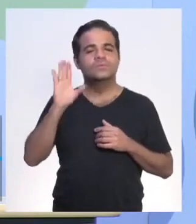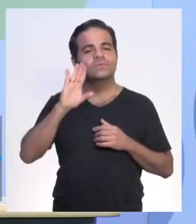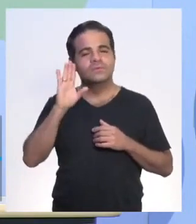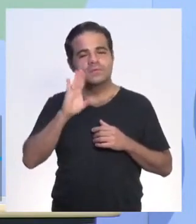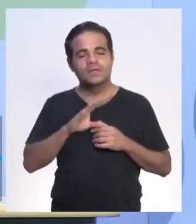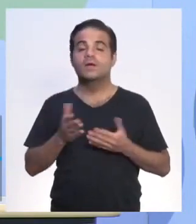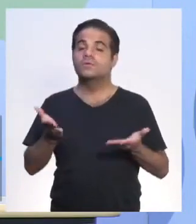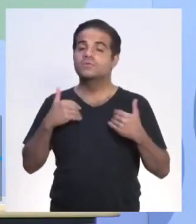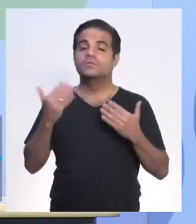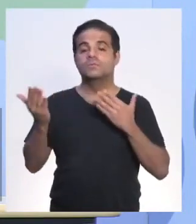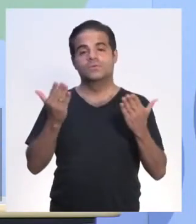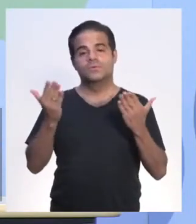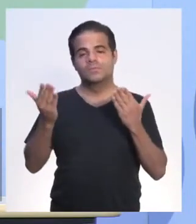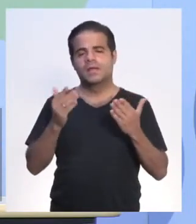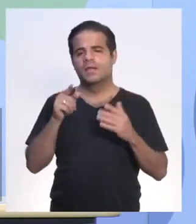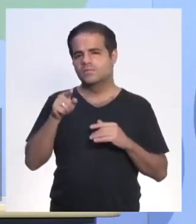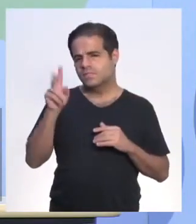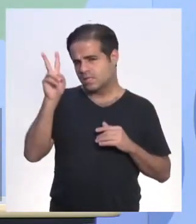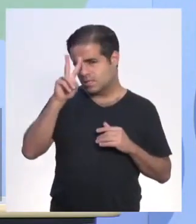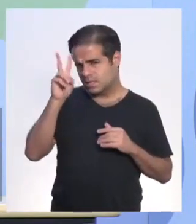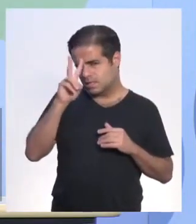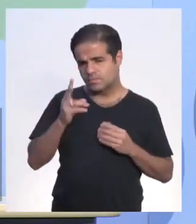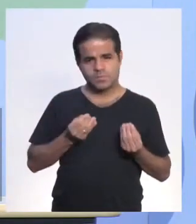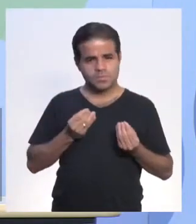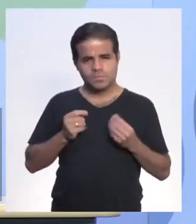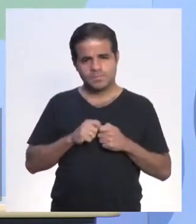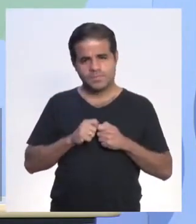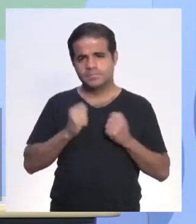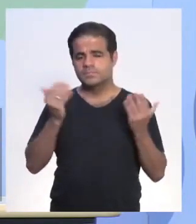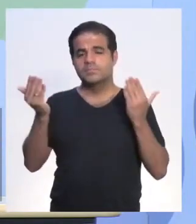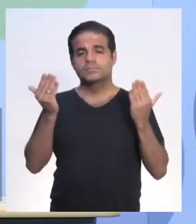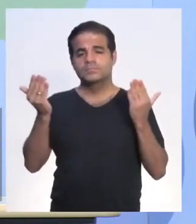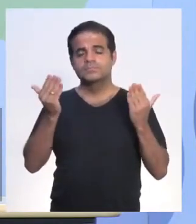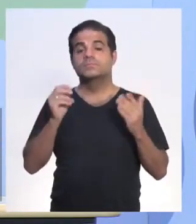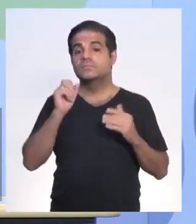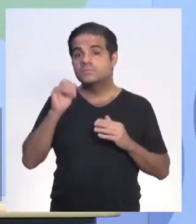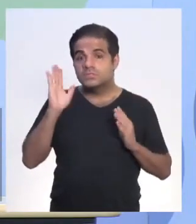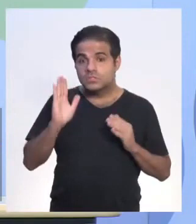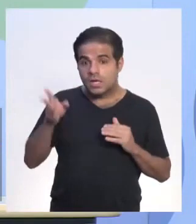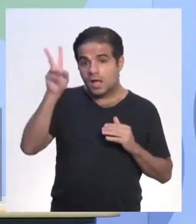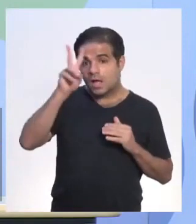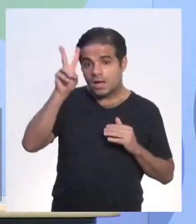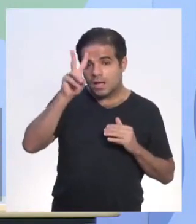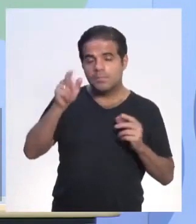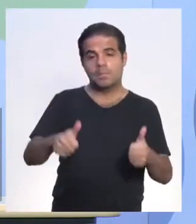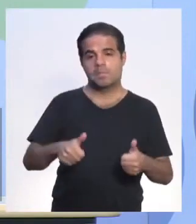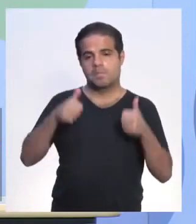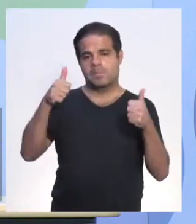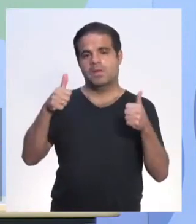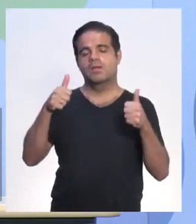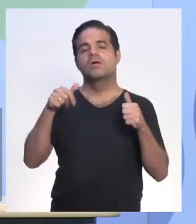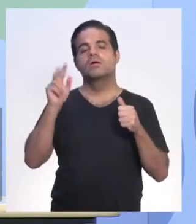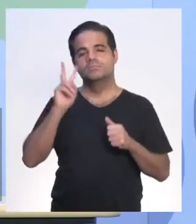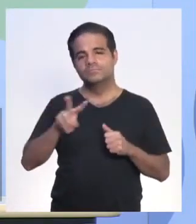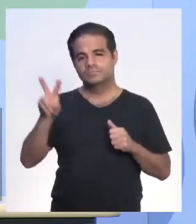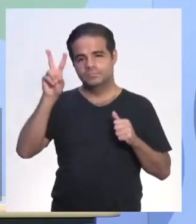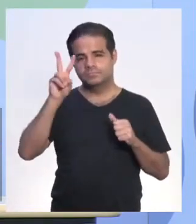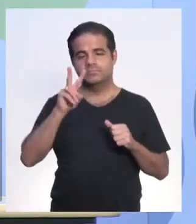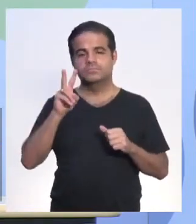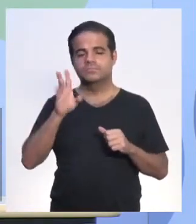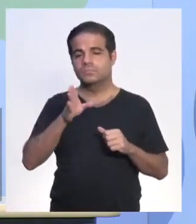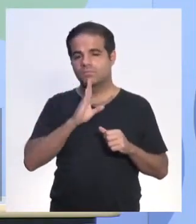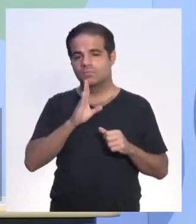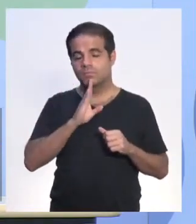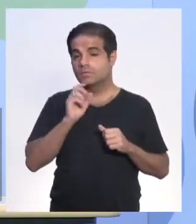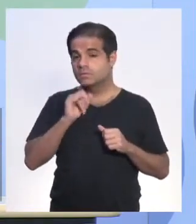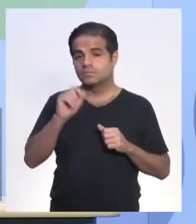gente vai comparar. Será que você lembra como compara os decimais? Se você já lembra, melhor, vai reforçar aí os seus conhecimentos. Mas